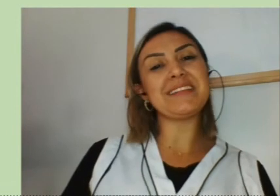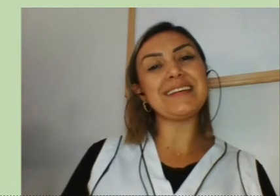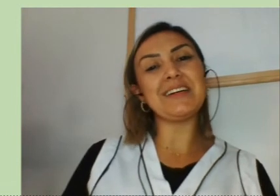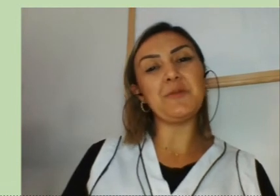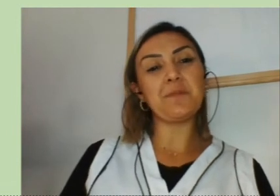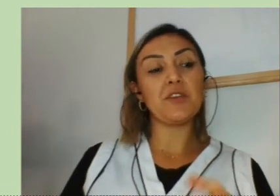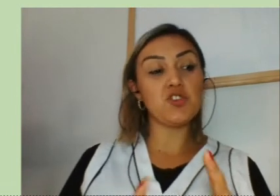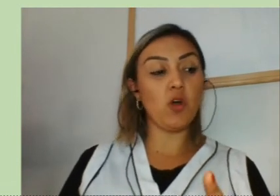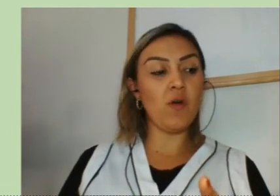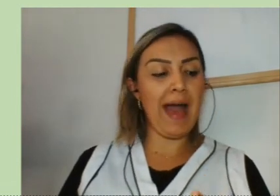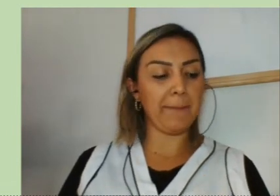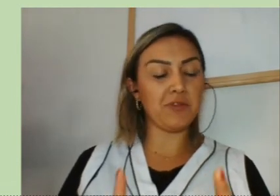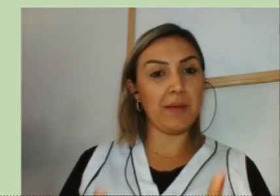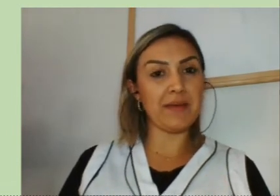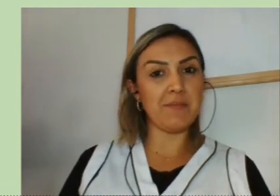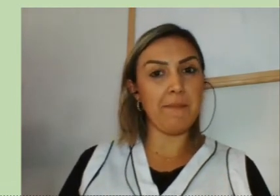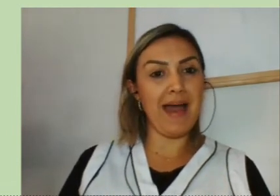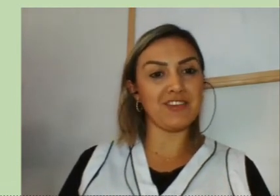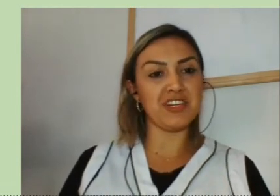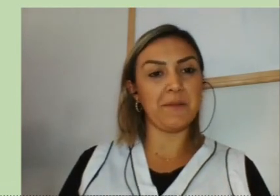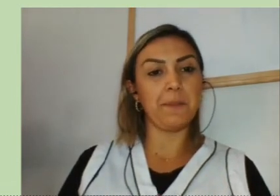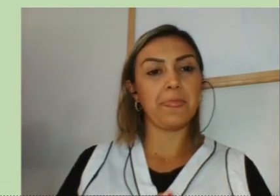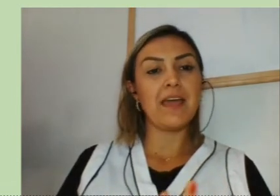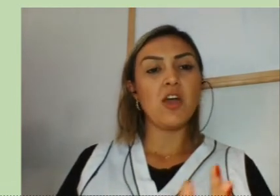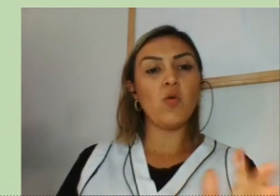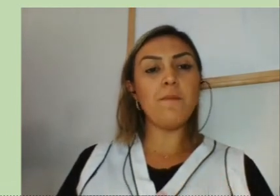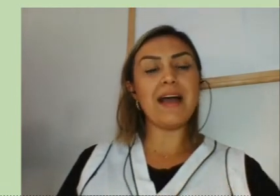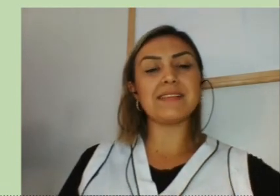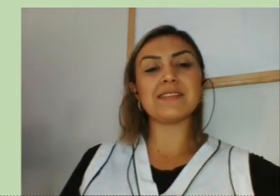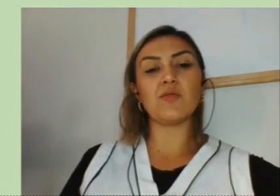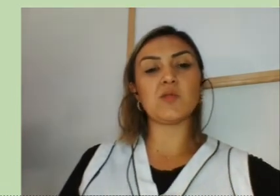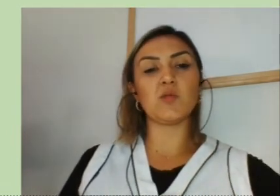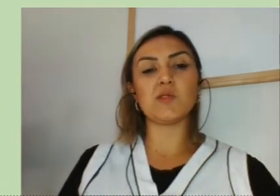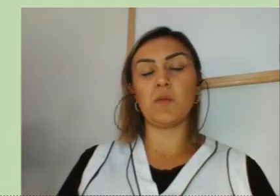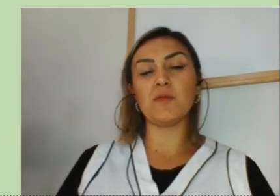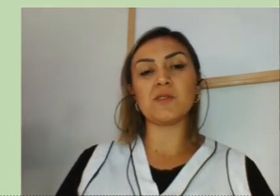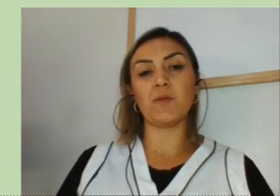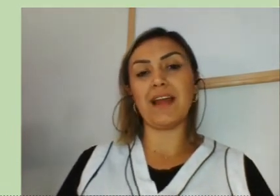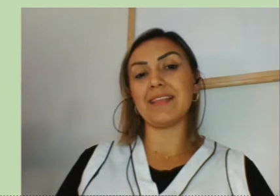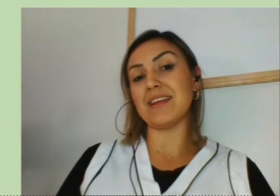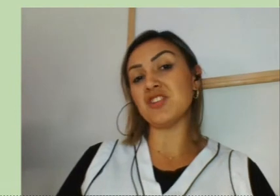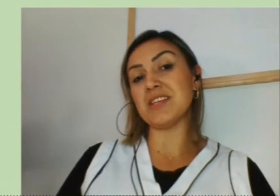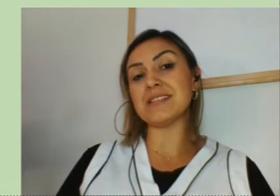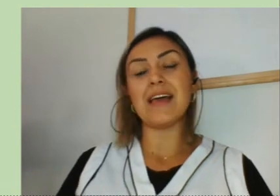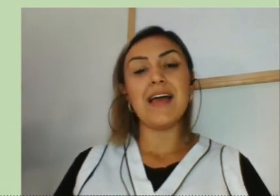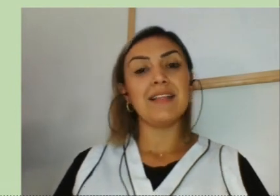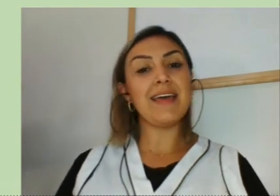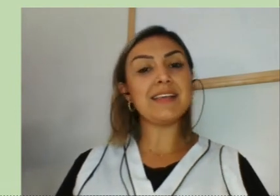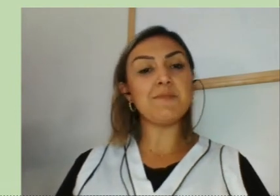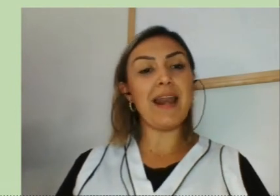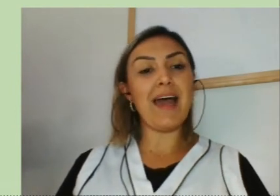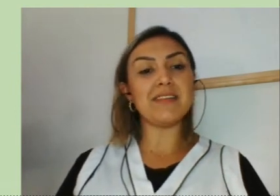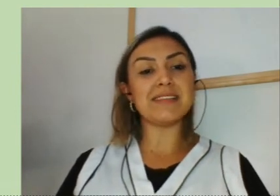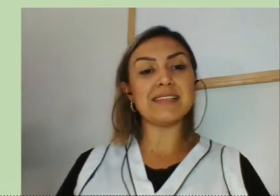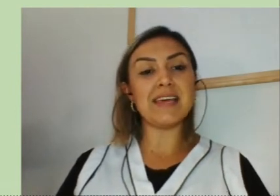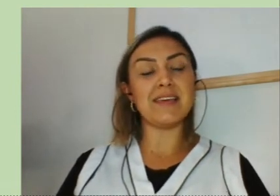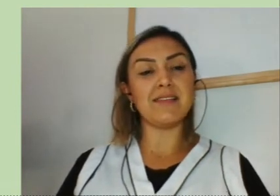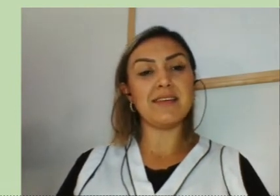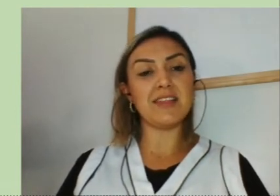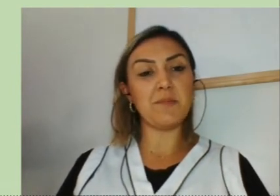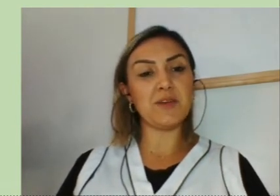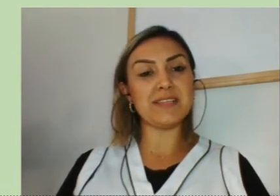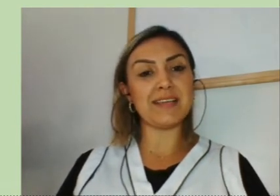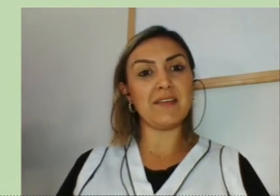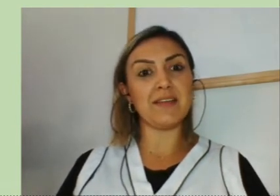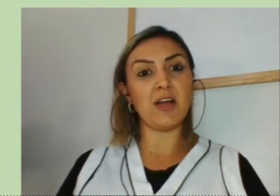Continuando, então. Jogo rápido, na mesma página. Com base em seu estudo sobre o som da letra X, leia as palavras a seguir